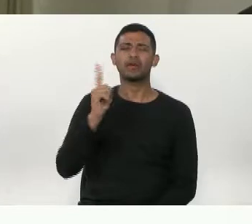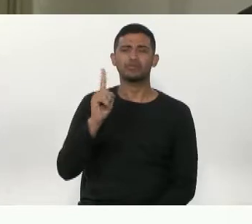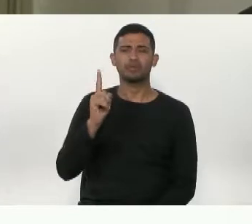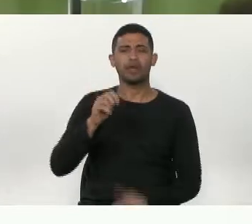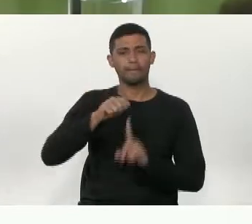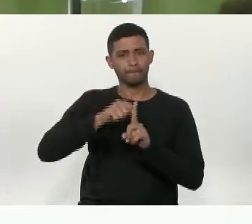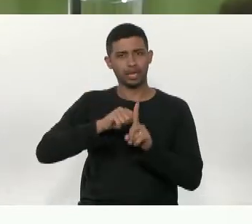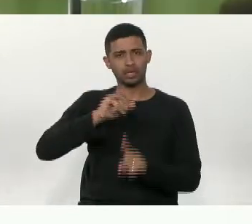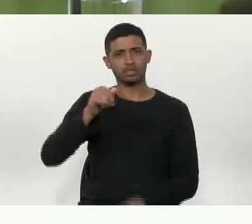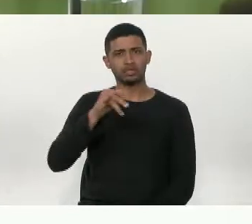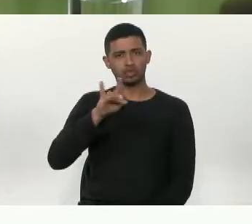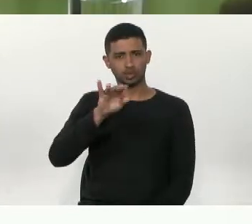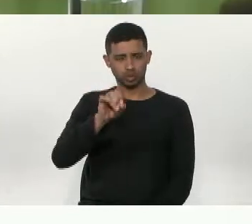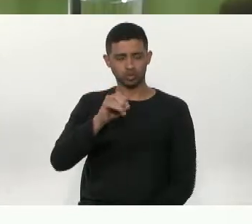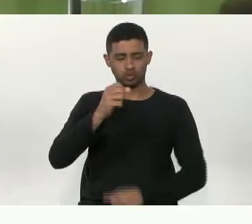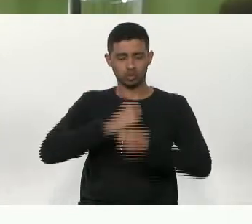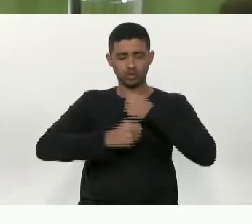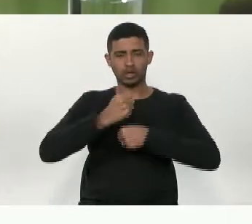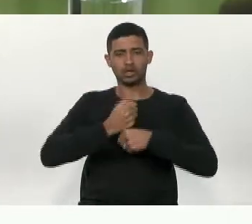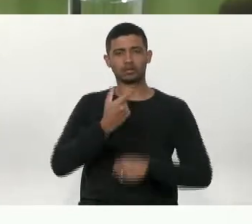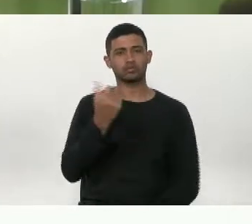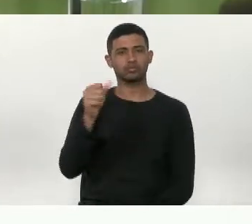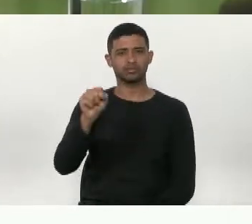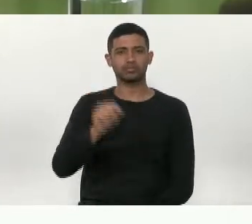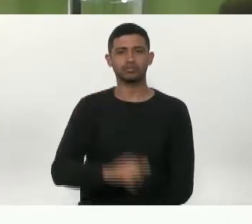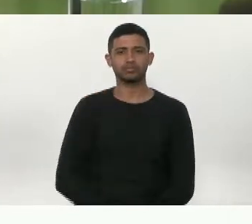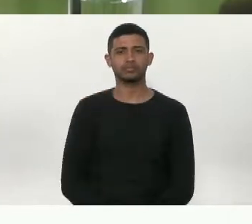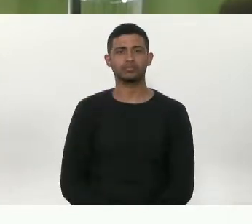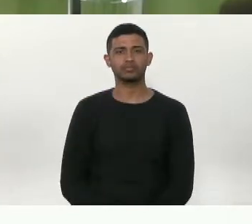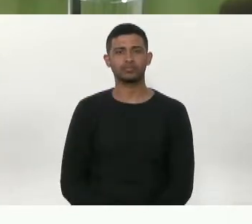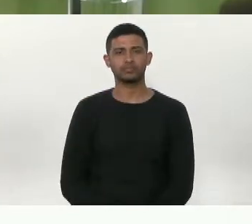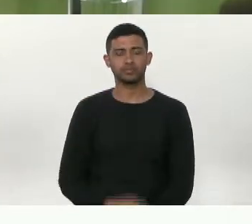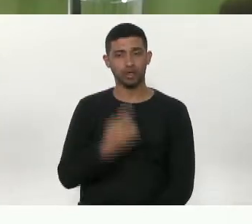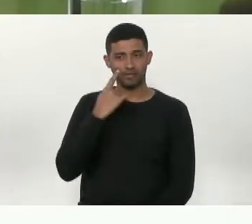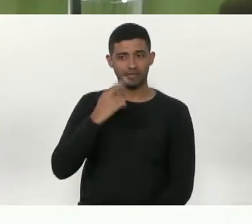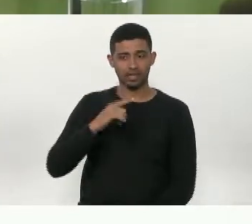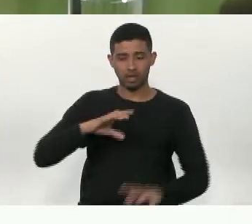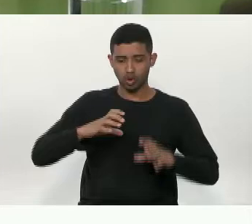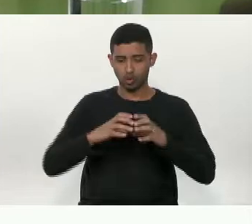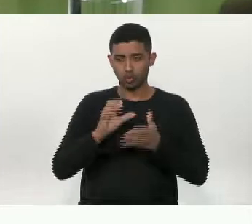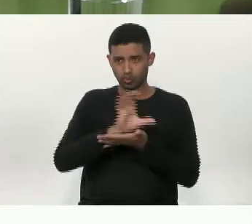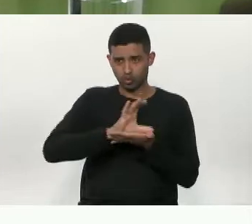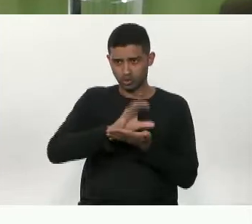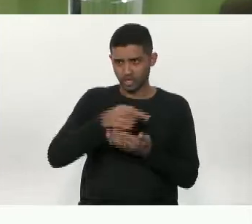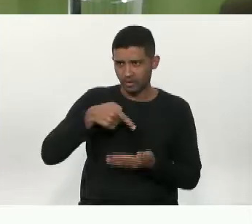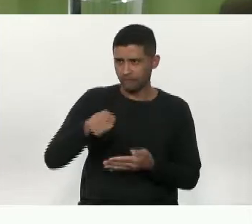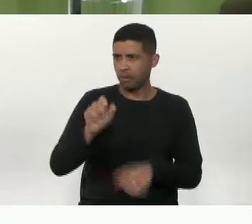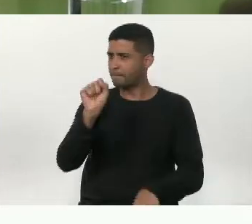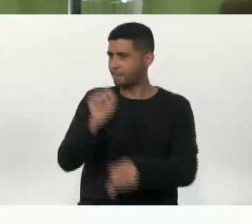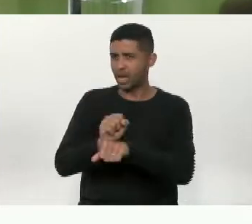Julho de 2018. Isso. Então, quando da interdição ética do hospital,